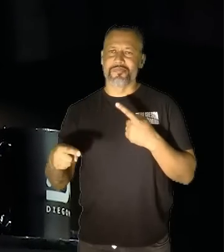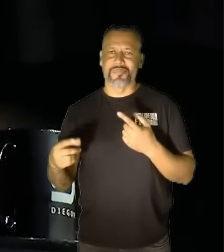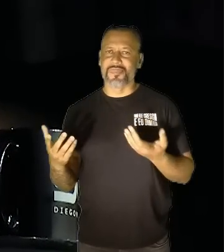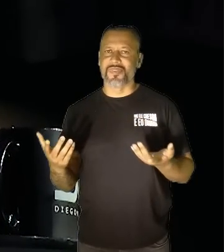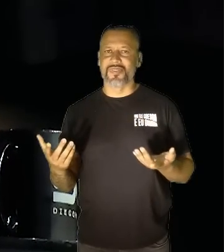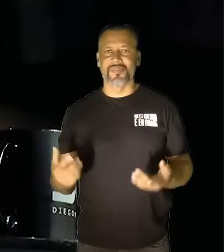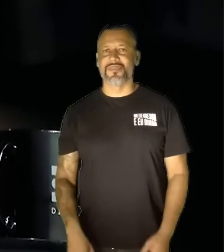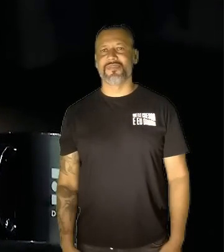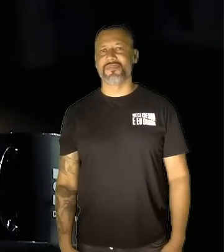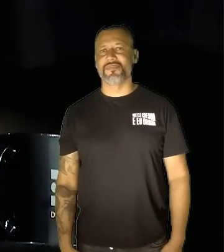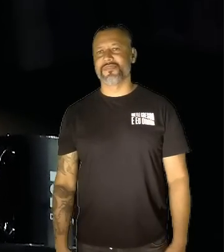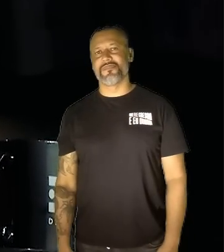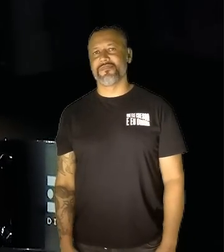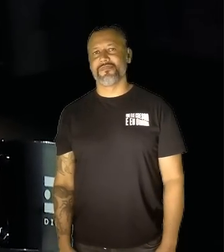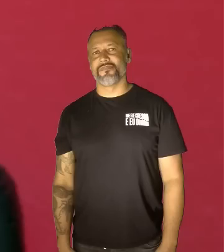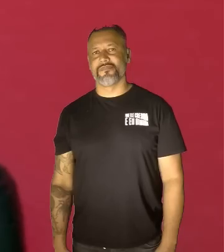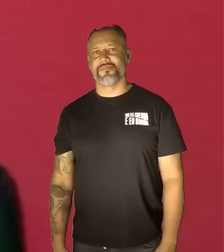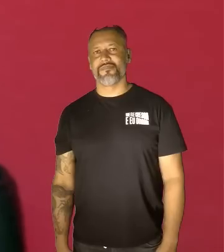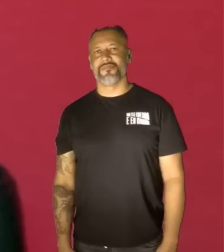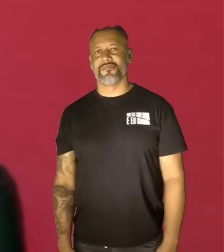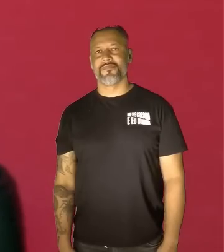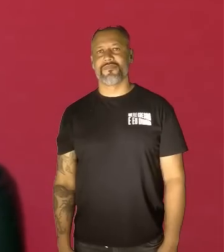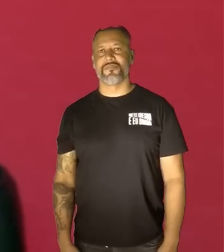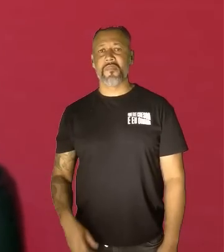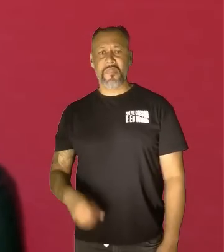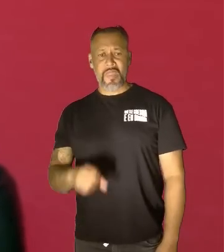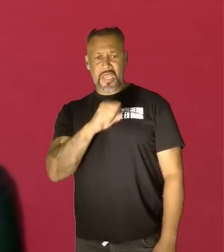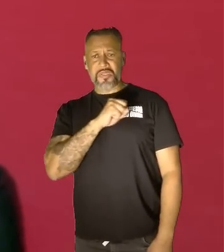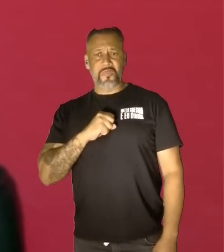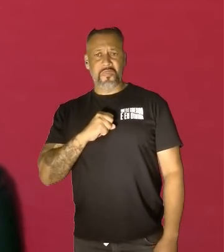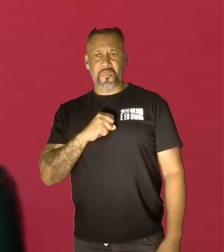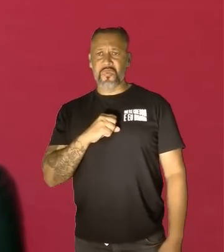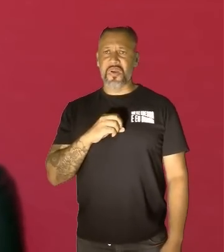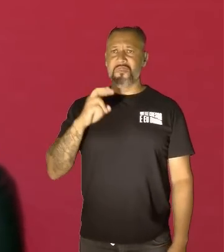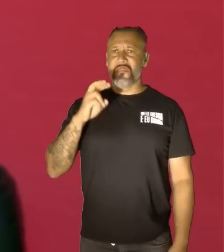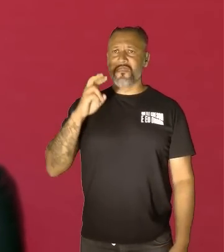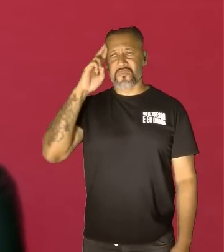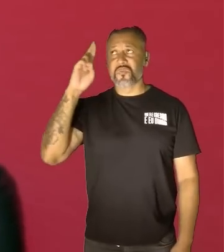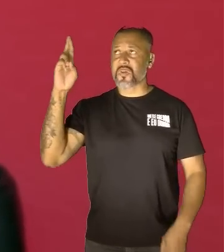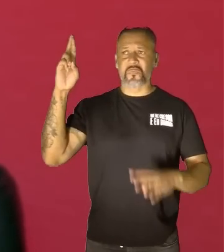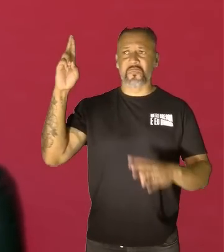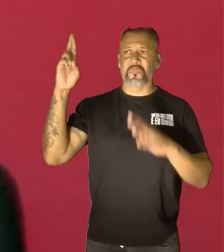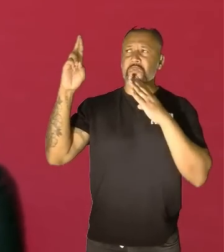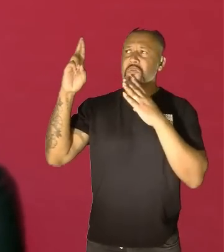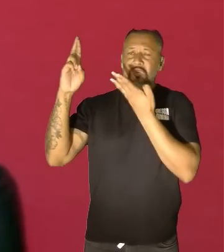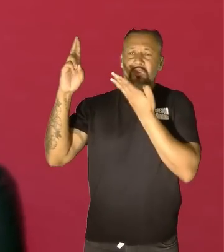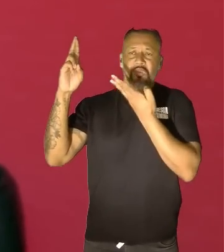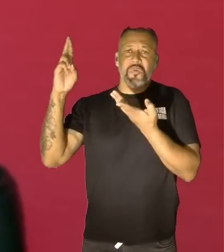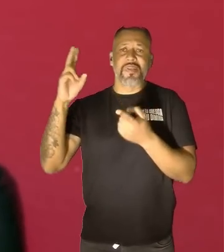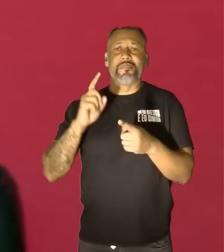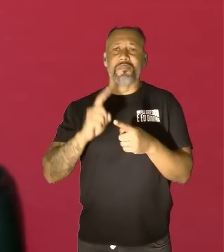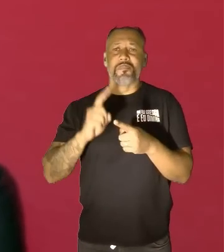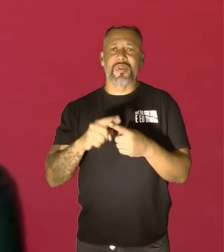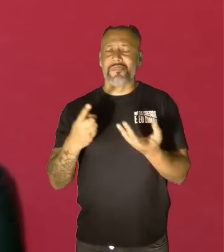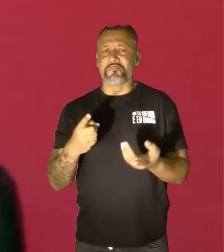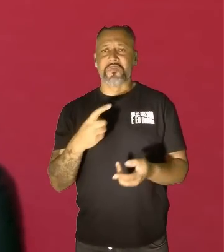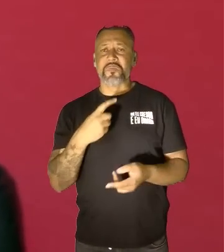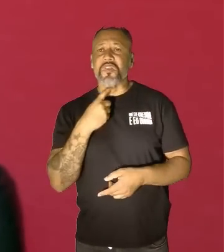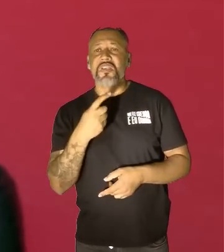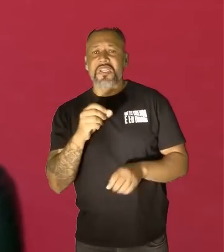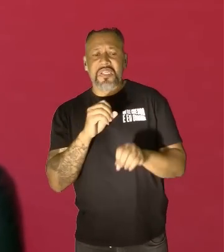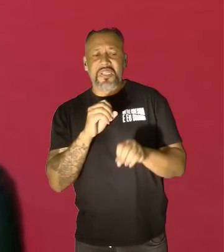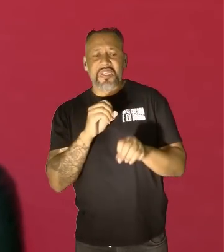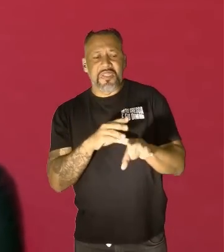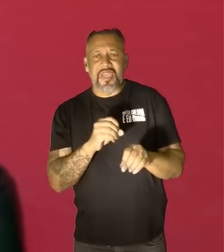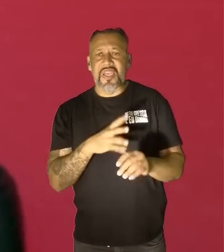simplesmente não foi instruído. Ninguém nunca um dia chegou para ele e falou assim, ei menino, você tem uma história bonita, ei menino, você se veste como sacerdote, mas